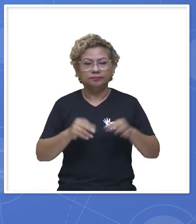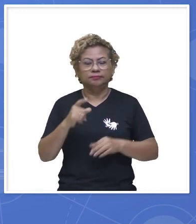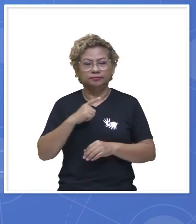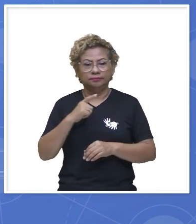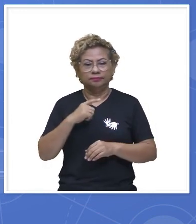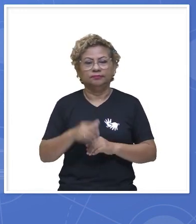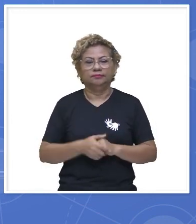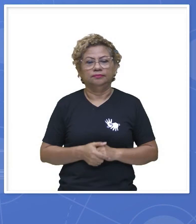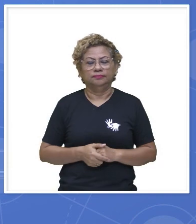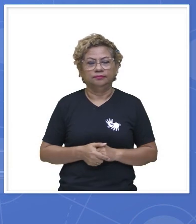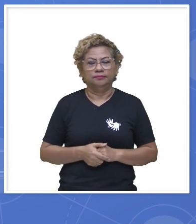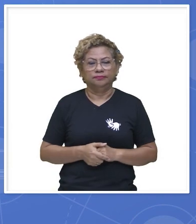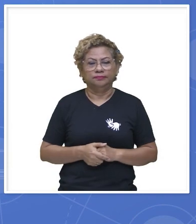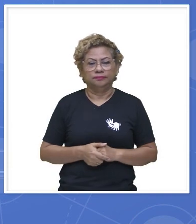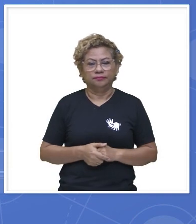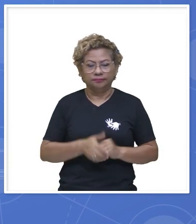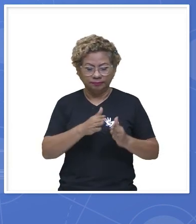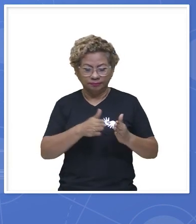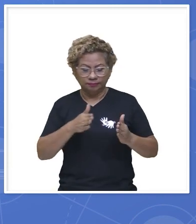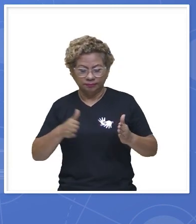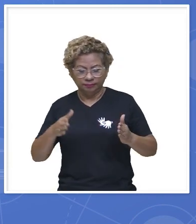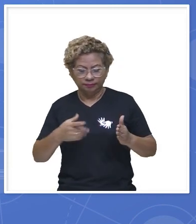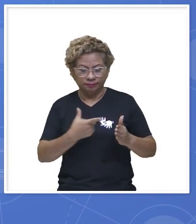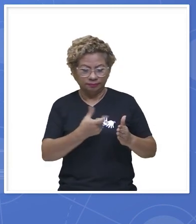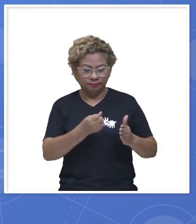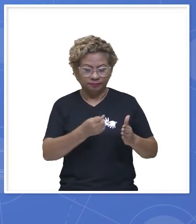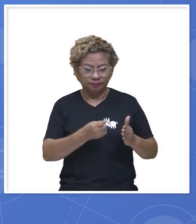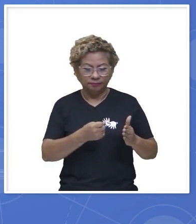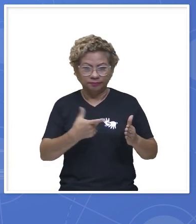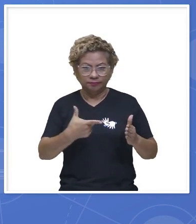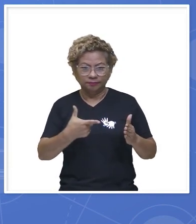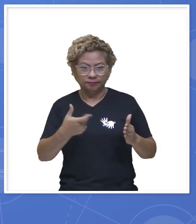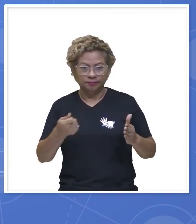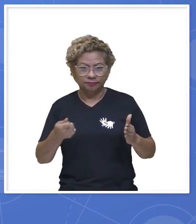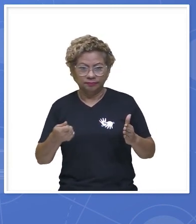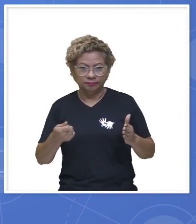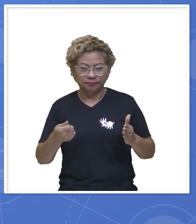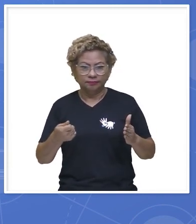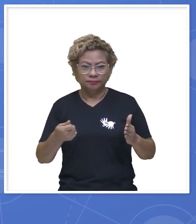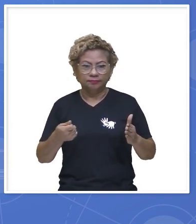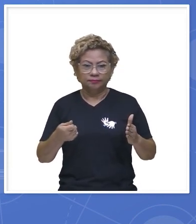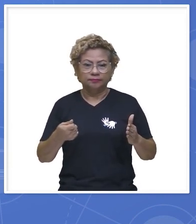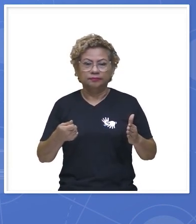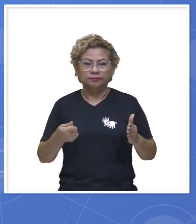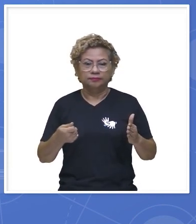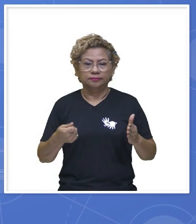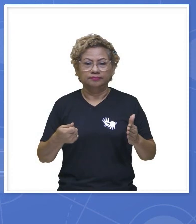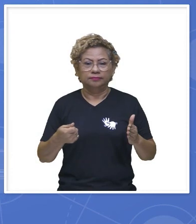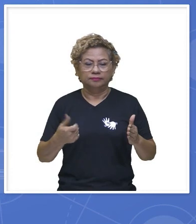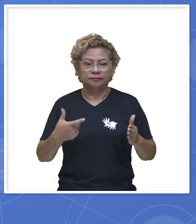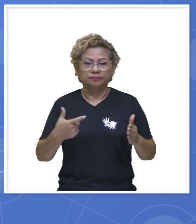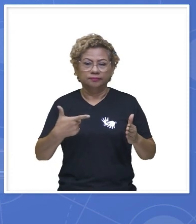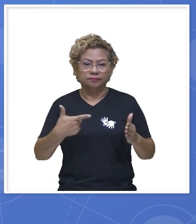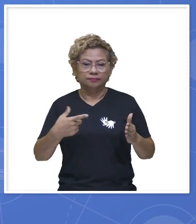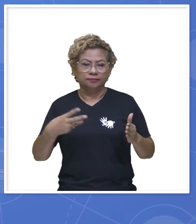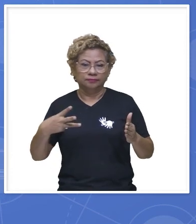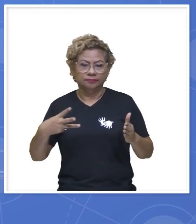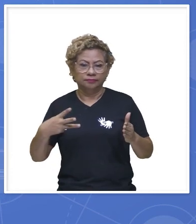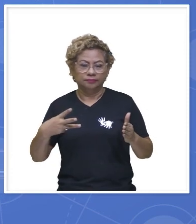de uma escola de idiomas são. Então, vejam, eu tenho aqui as 5 notas, 5 não, as 8 notas,